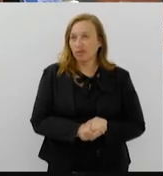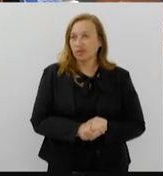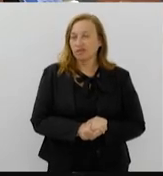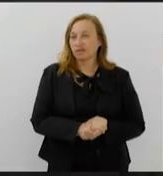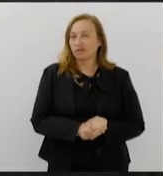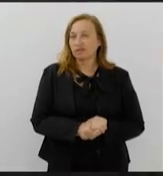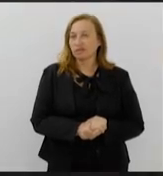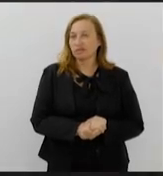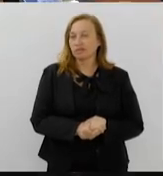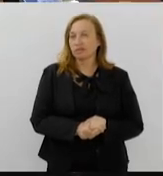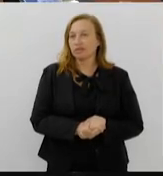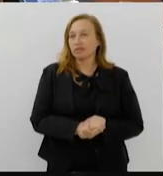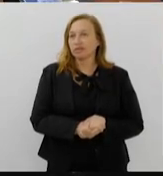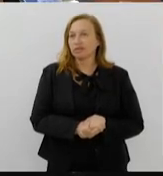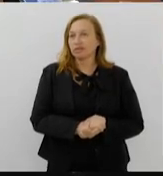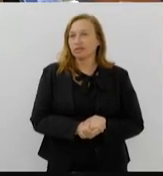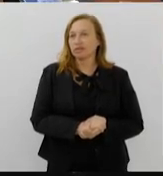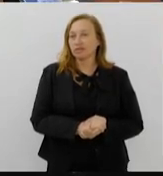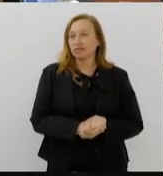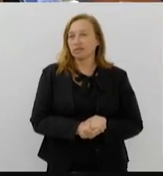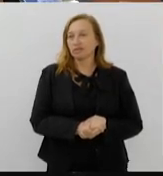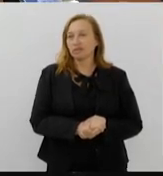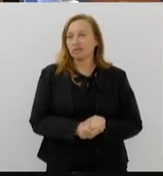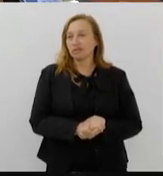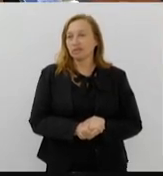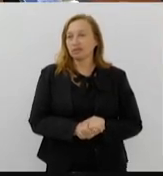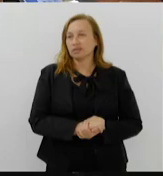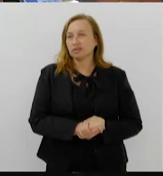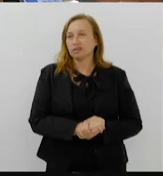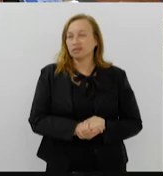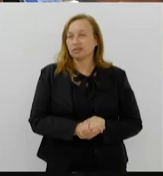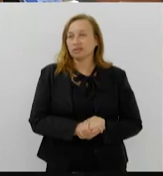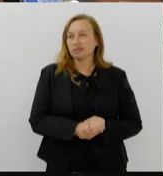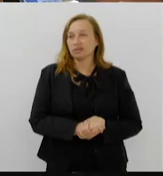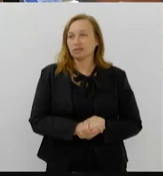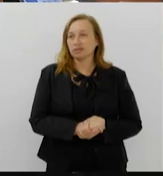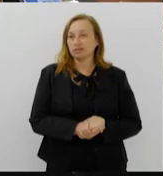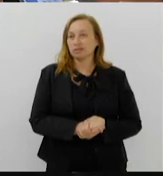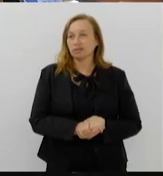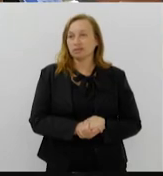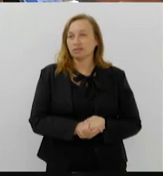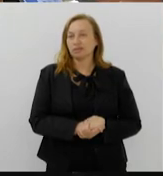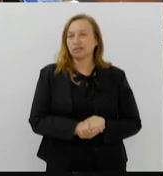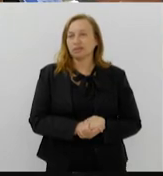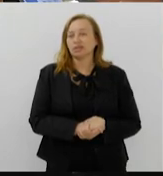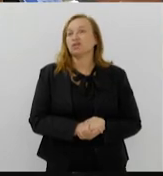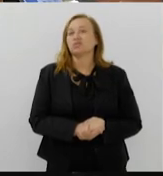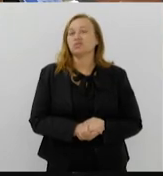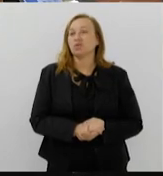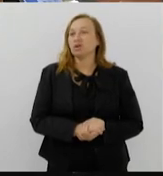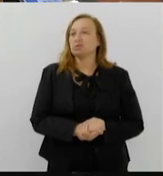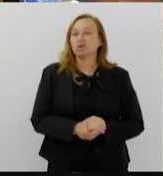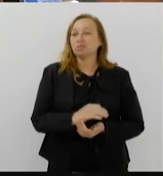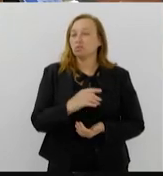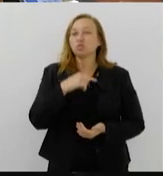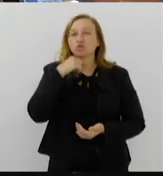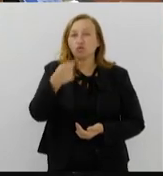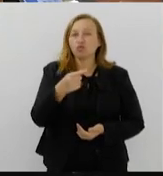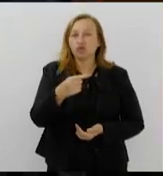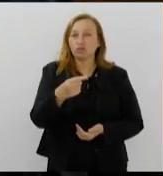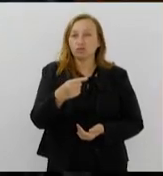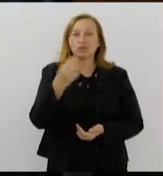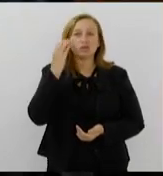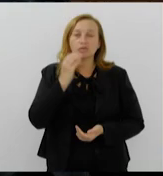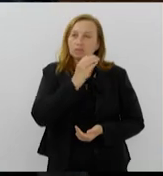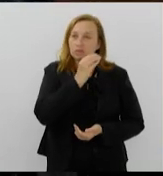Deve ser o botão aí. Eu duvido que isso seja uma nota do governador Cláudio Castro. E,